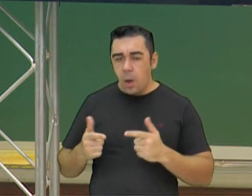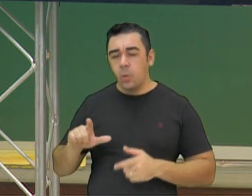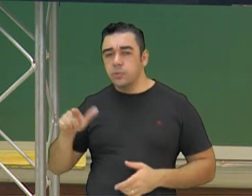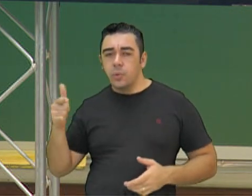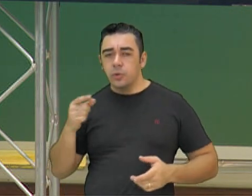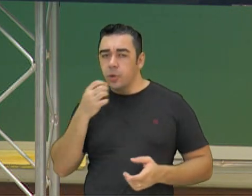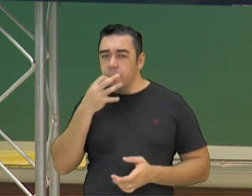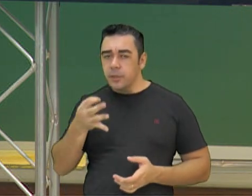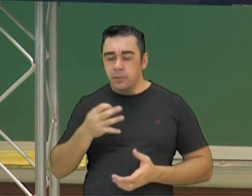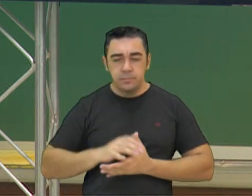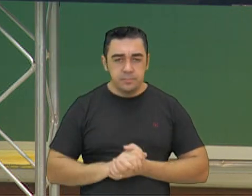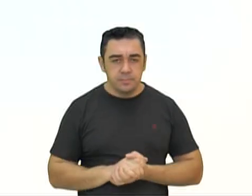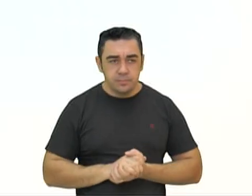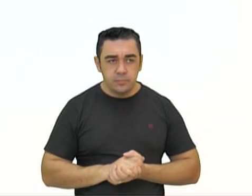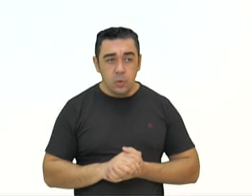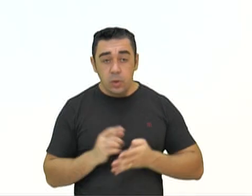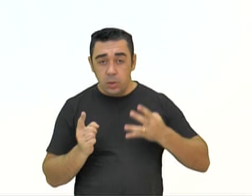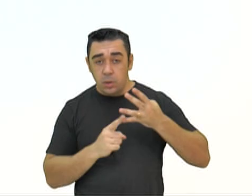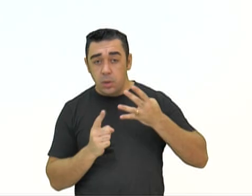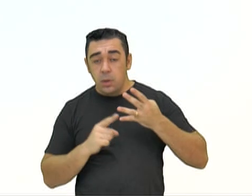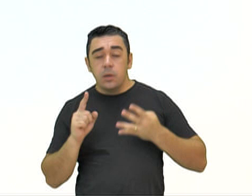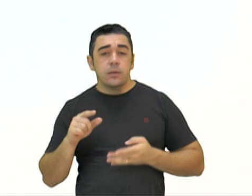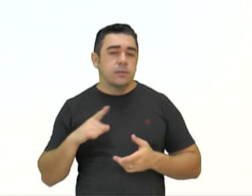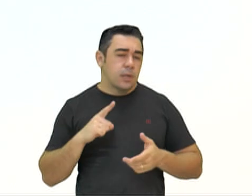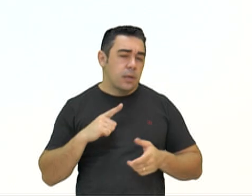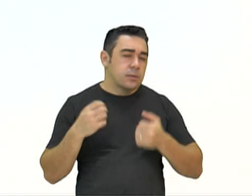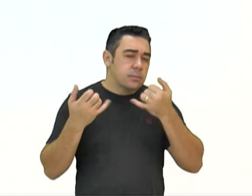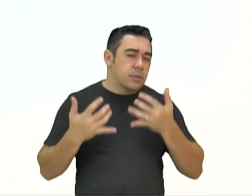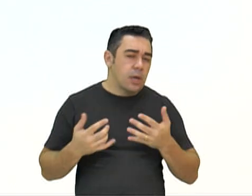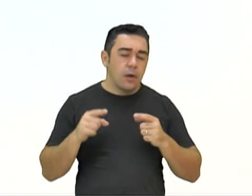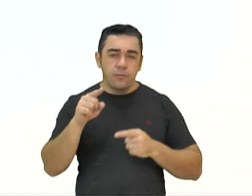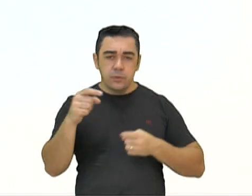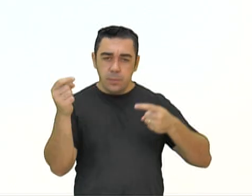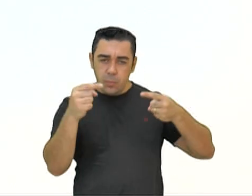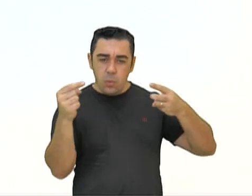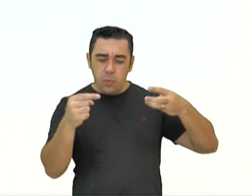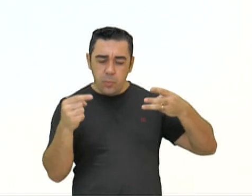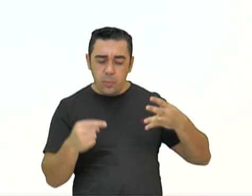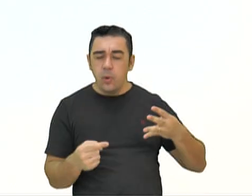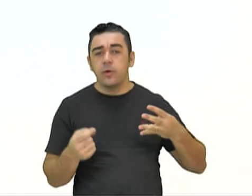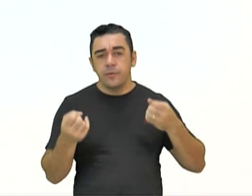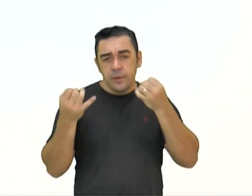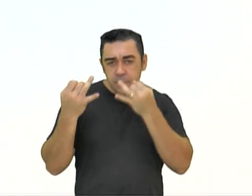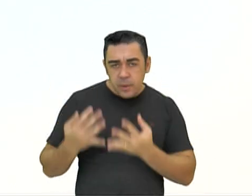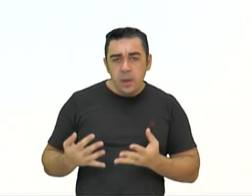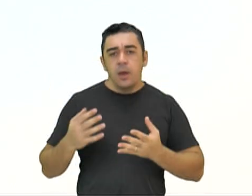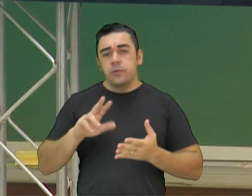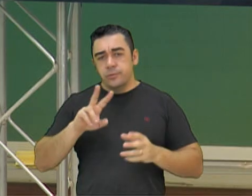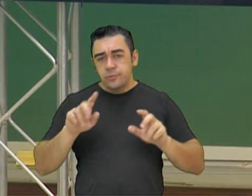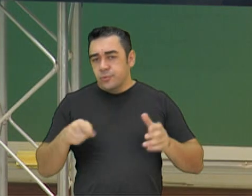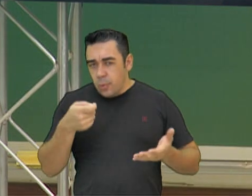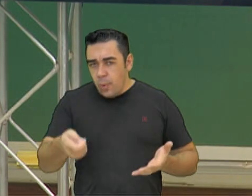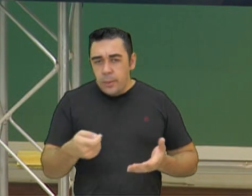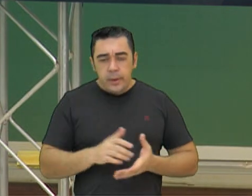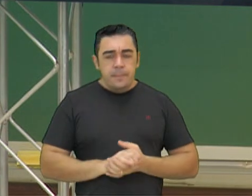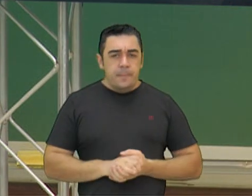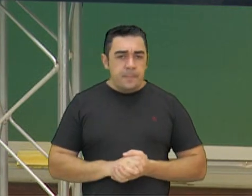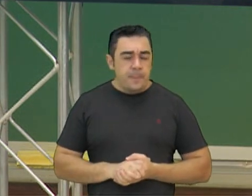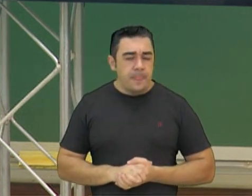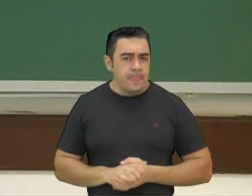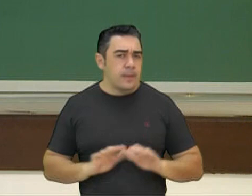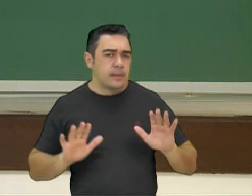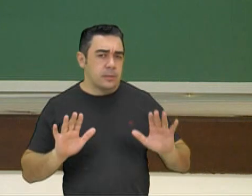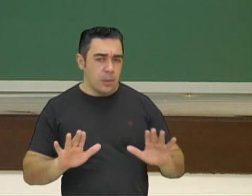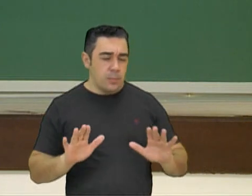veredito. E por último, discorrer sobre os pontos escolhidos, que é onde você vai, né, falar sobre tudo isso. Então,